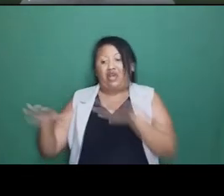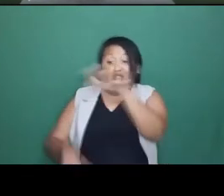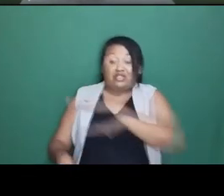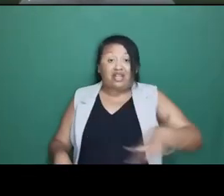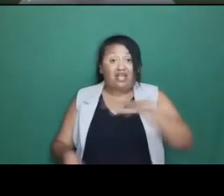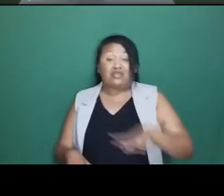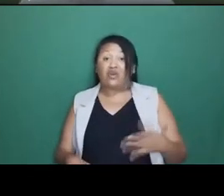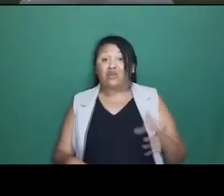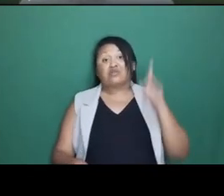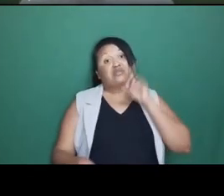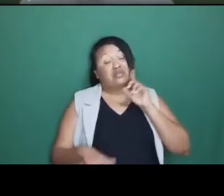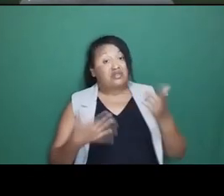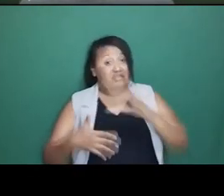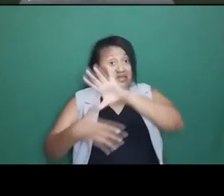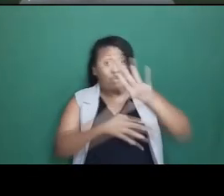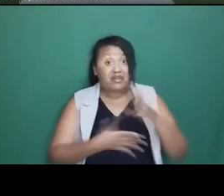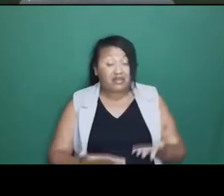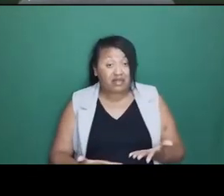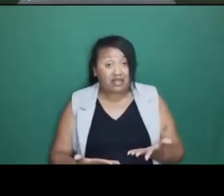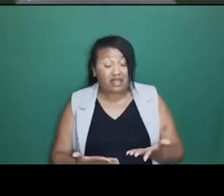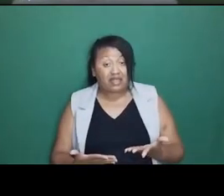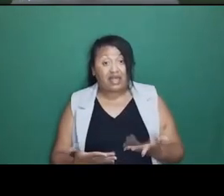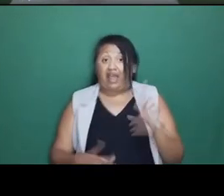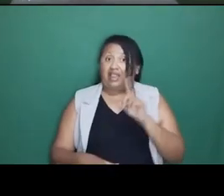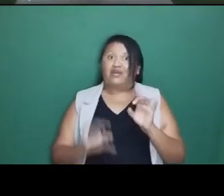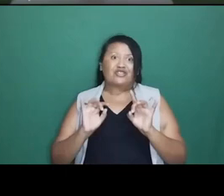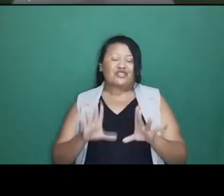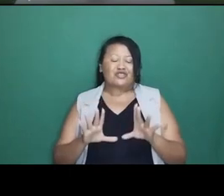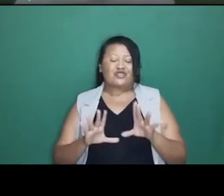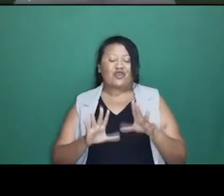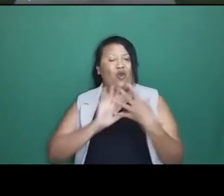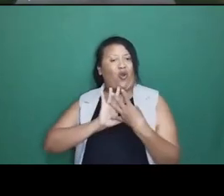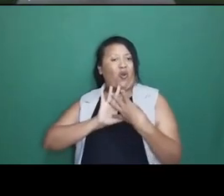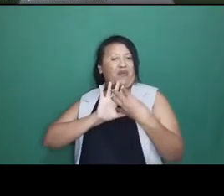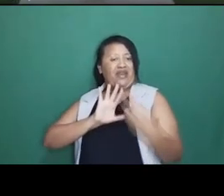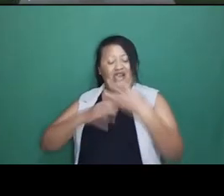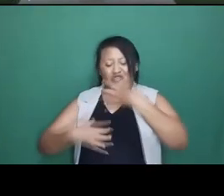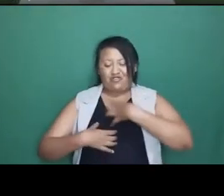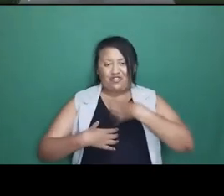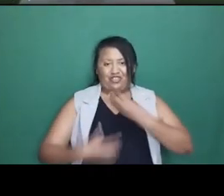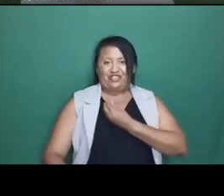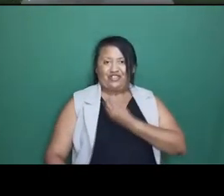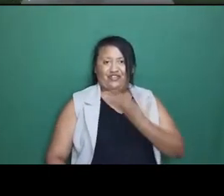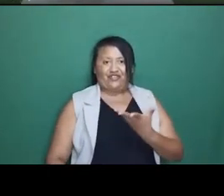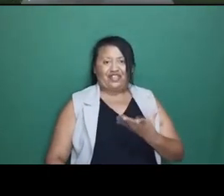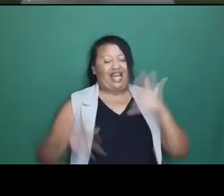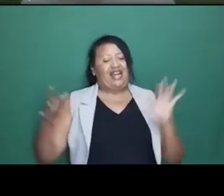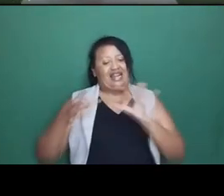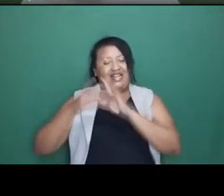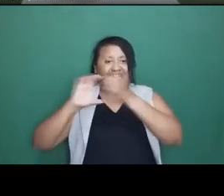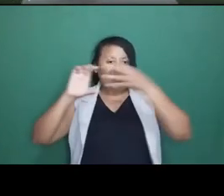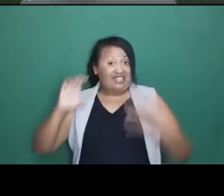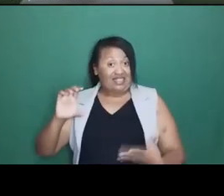Então não é apenas o da pessoa reproduzir no estilo de vida americano ligado a essas características